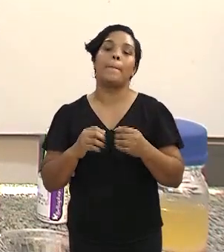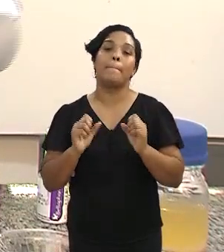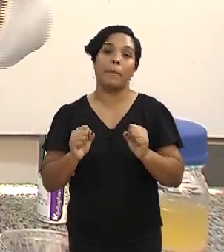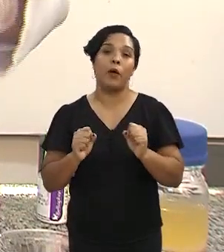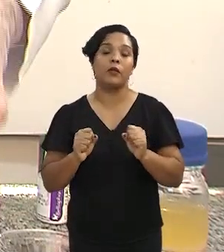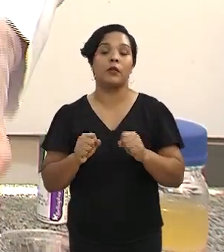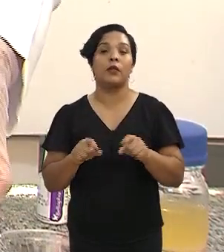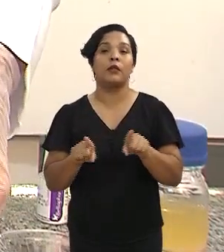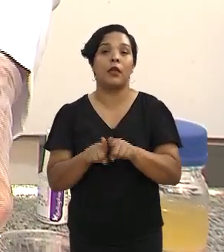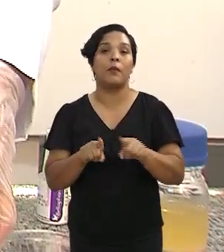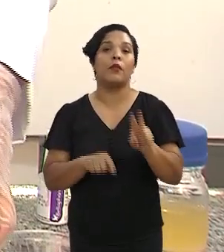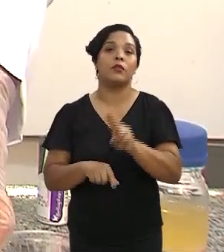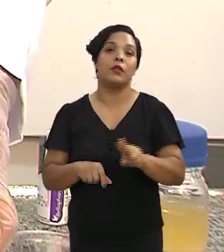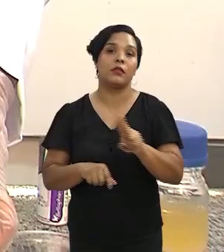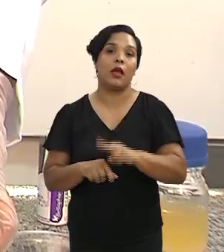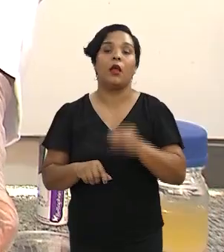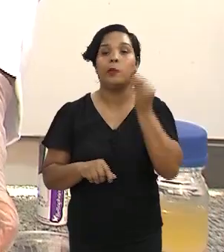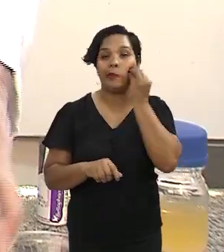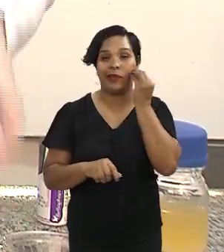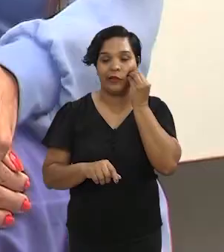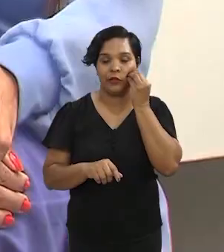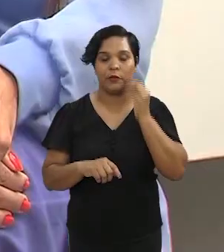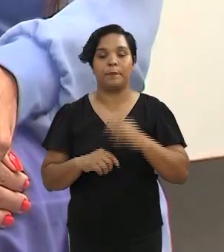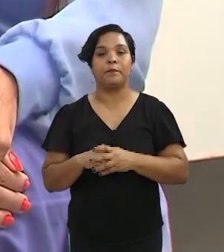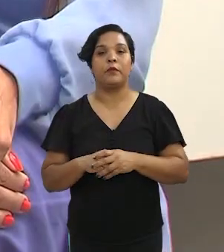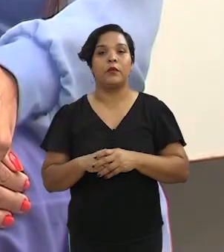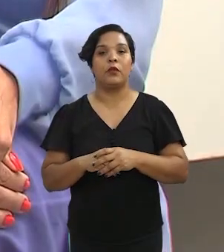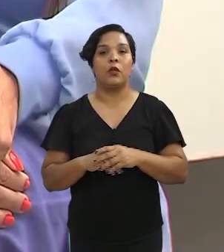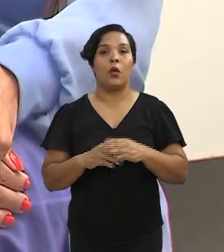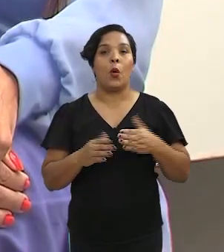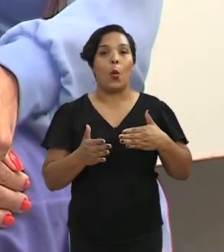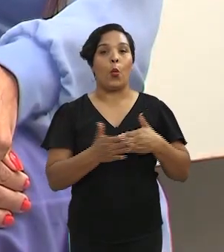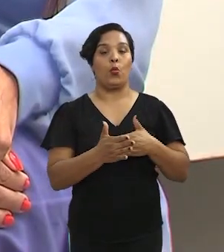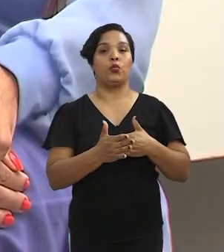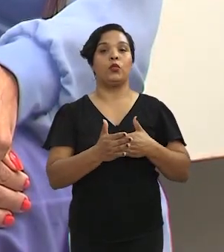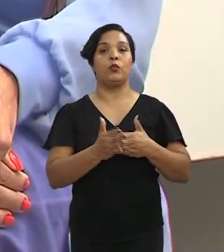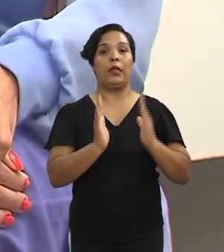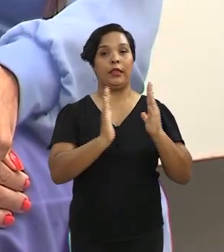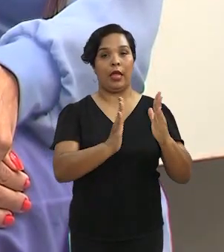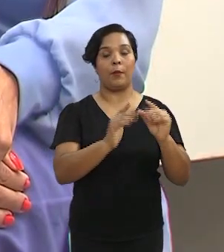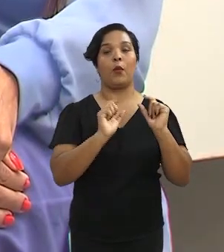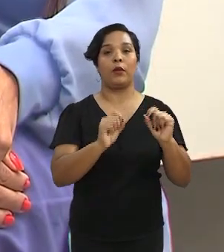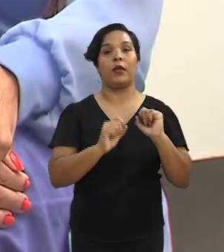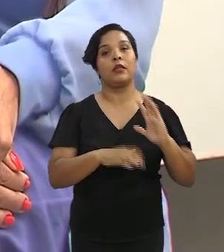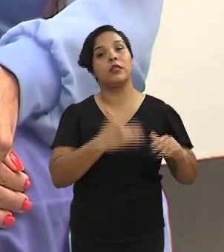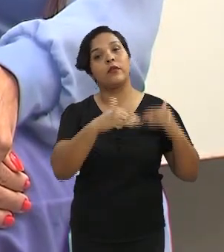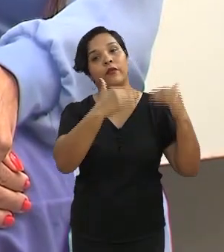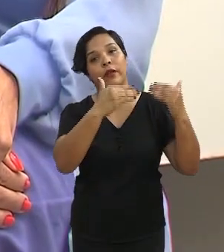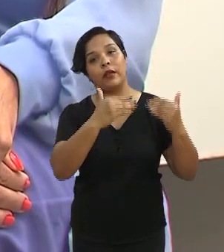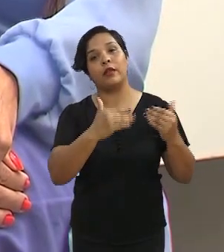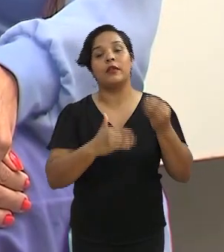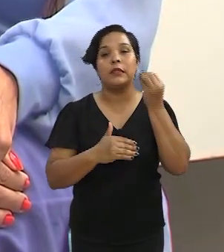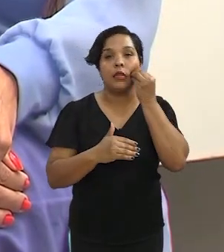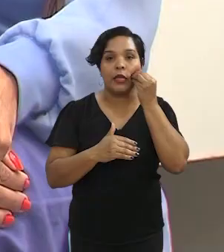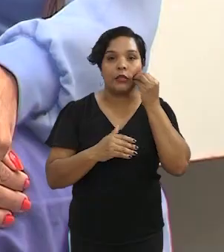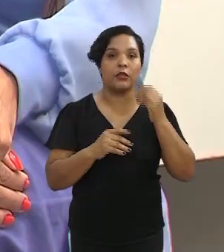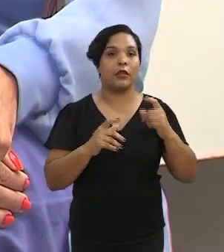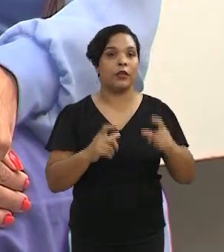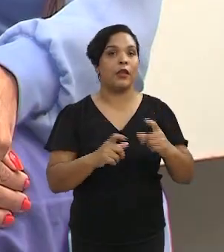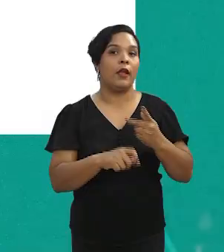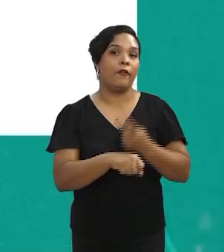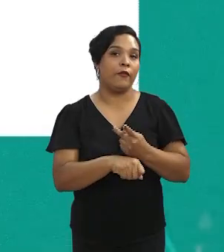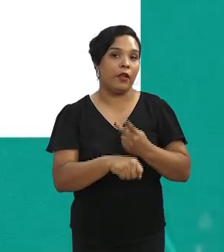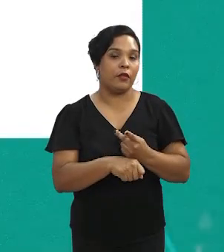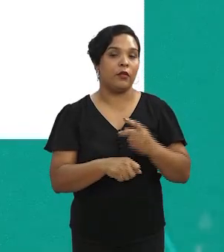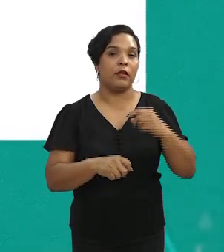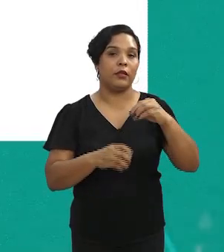e aí a gente poder utilizar no nosso teste. E o último passo foi desenvolver esse teste in vitro, que